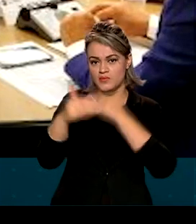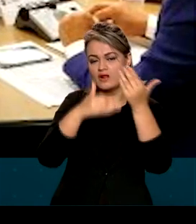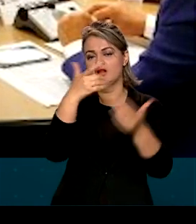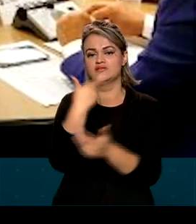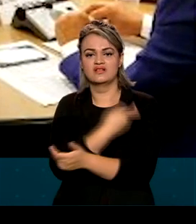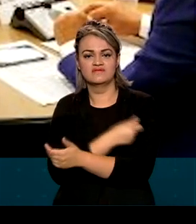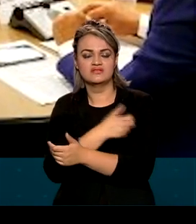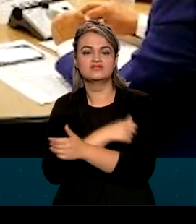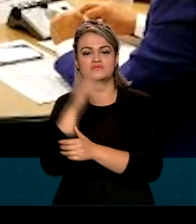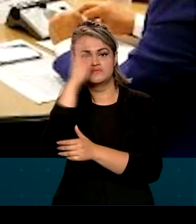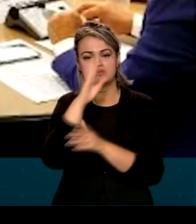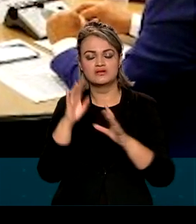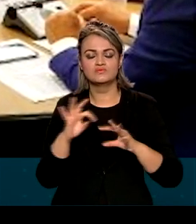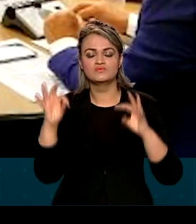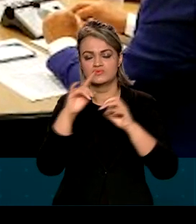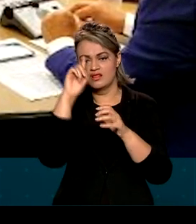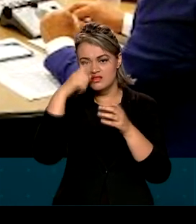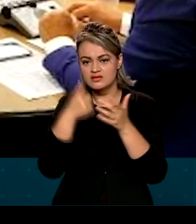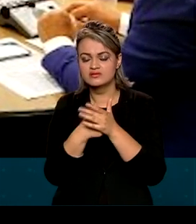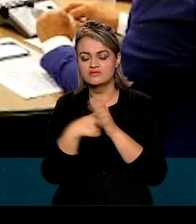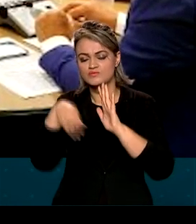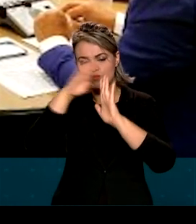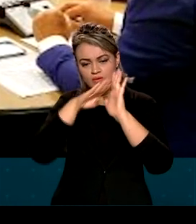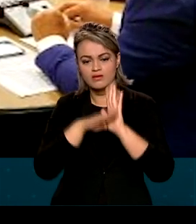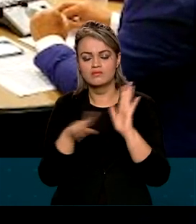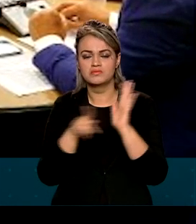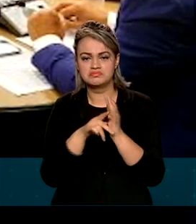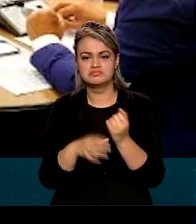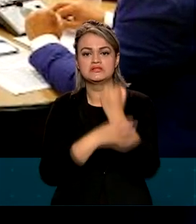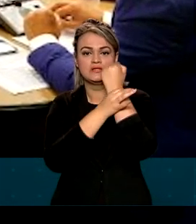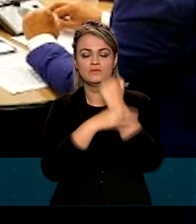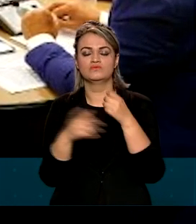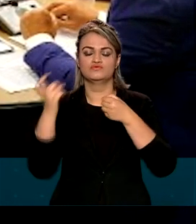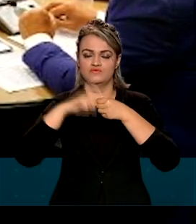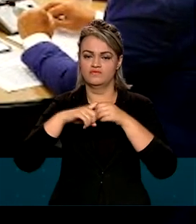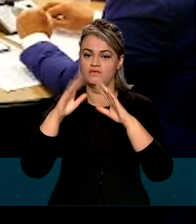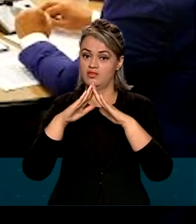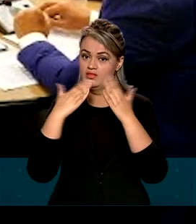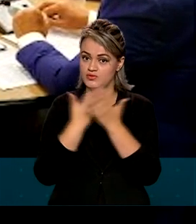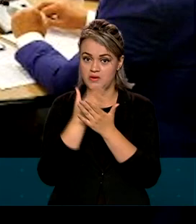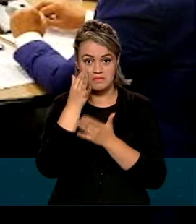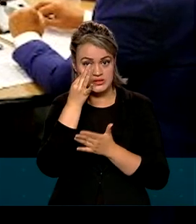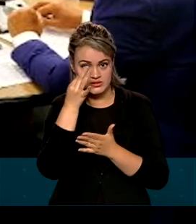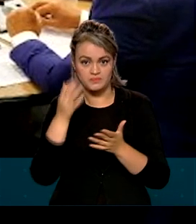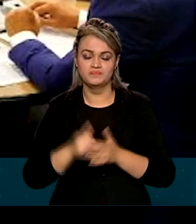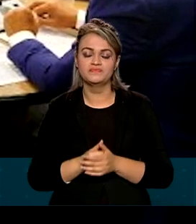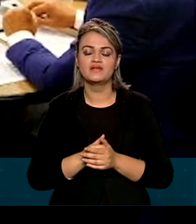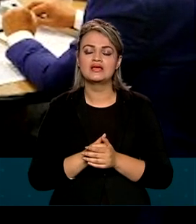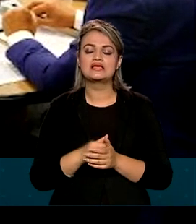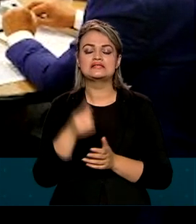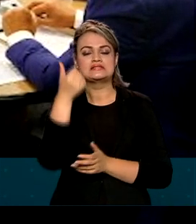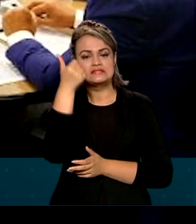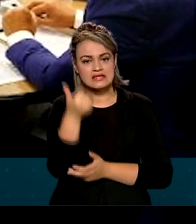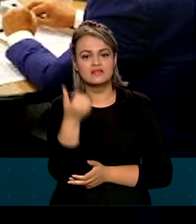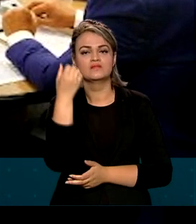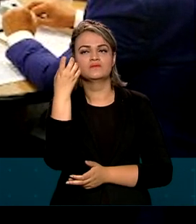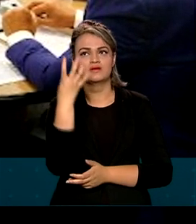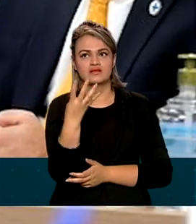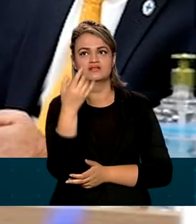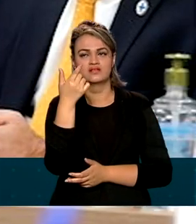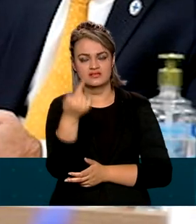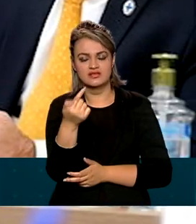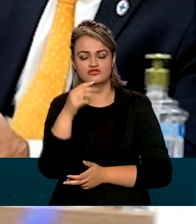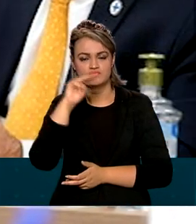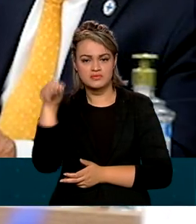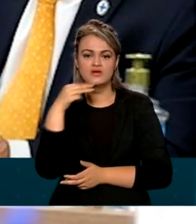vacinação em todo o país e a definição de protocolos seguros para a volta às aulas. Até o momento, mais de 147 milhões de